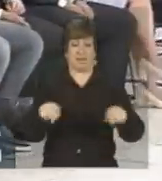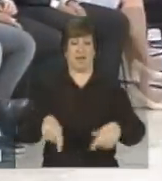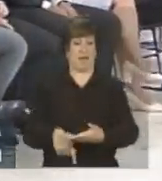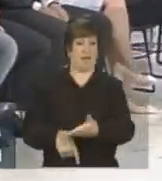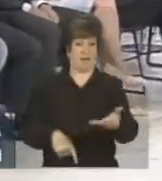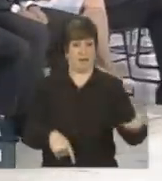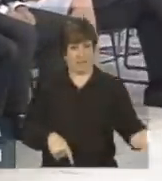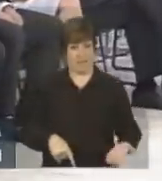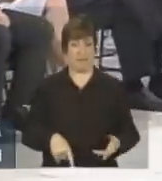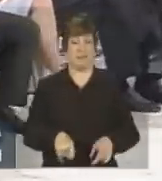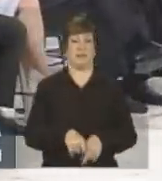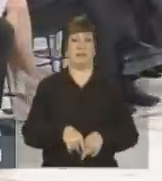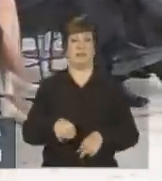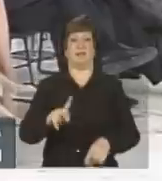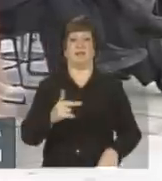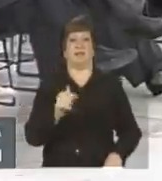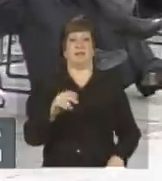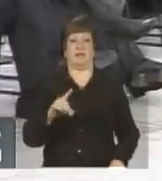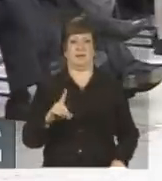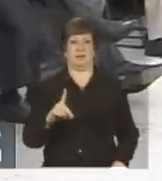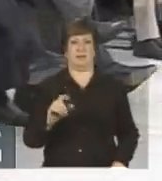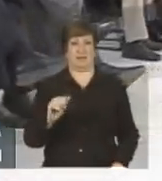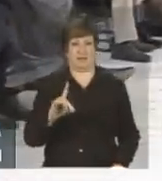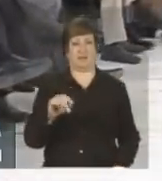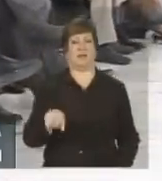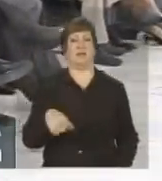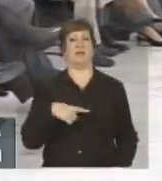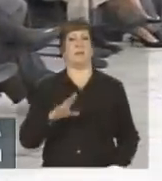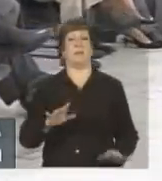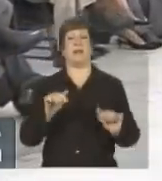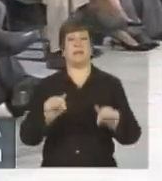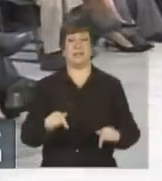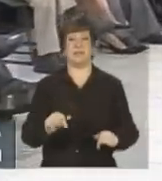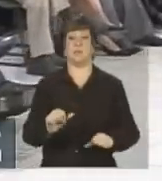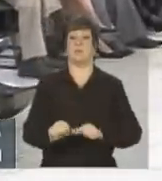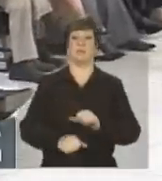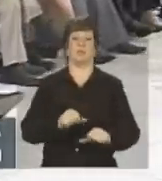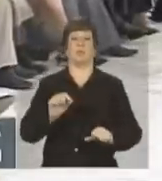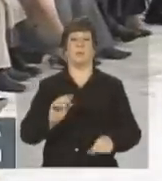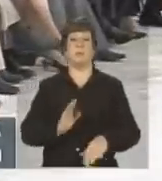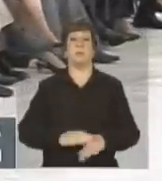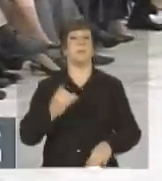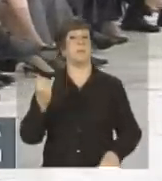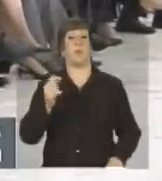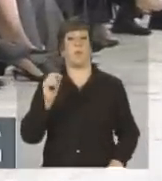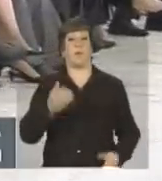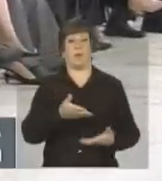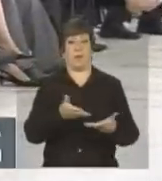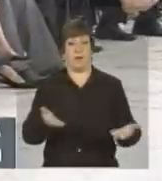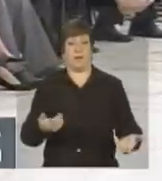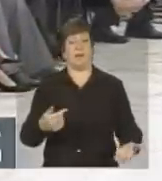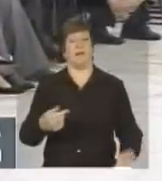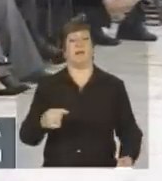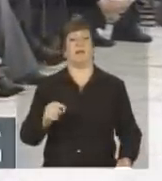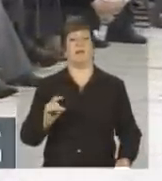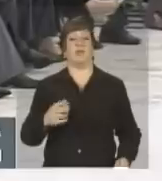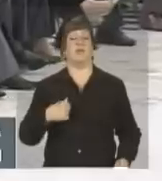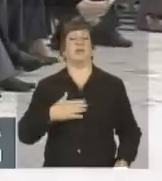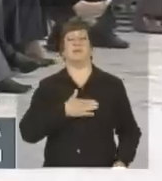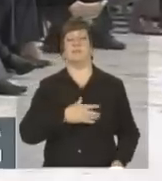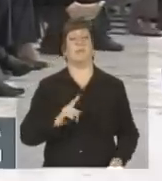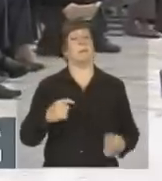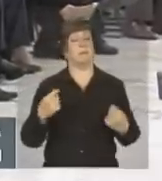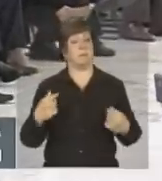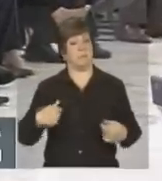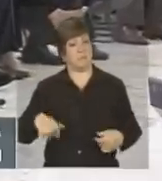dúvida, o ministro Fernando Haddad. Mas essas mudanças, por mais importantes que sejam, não nos satisfazem e nem podem